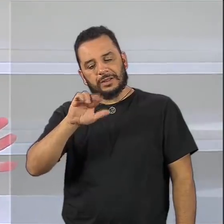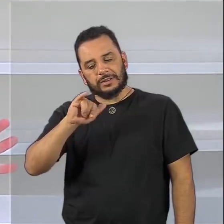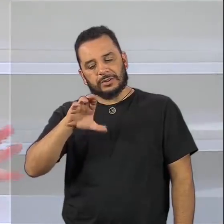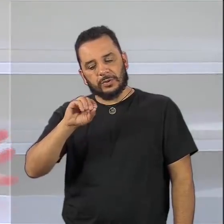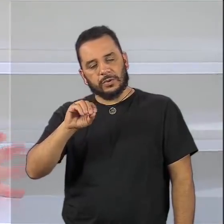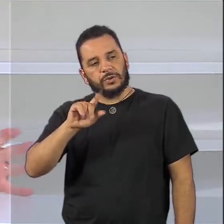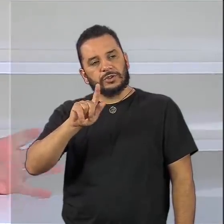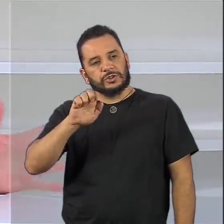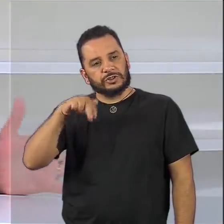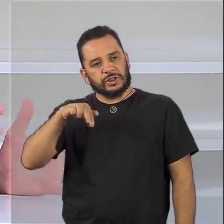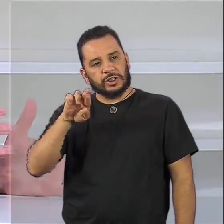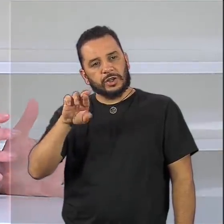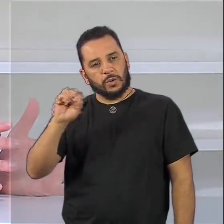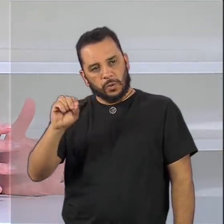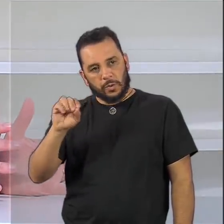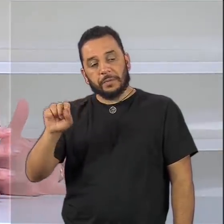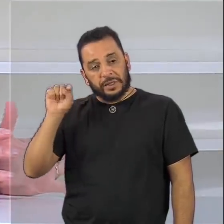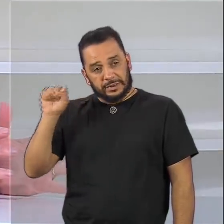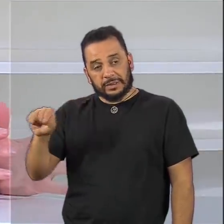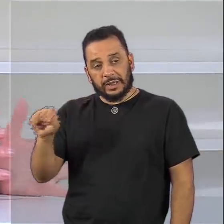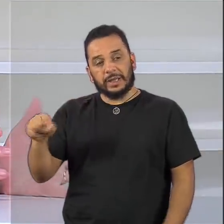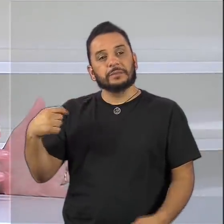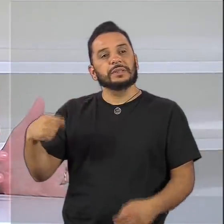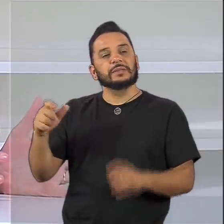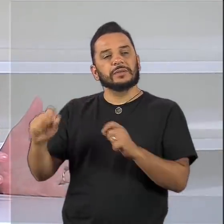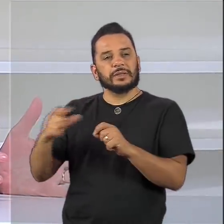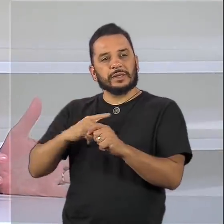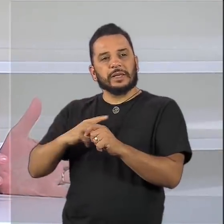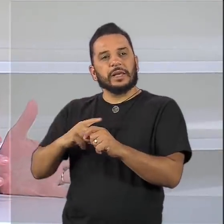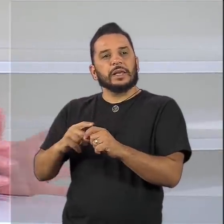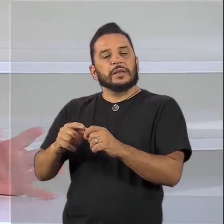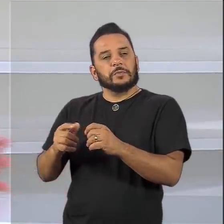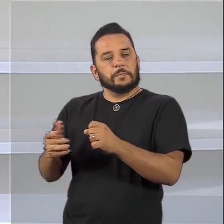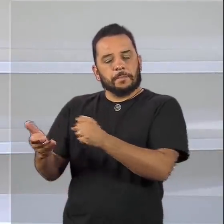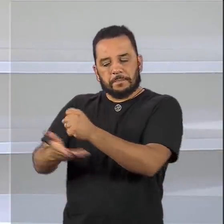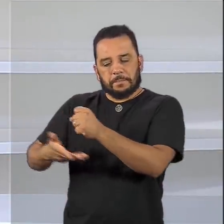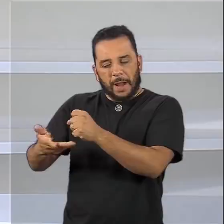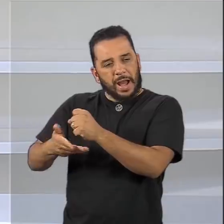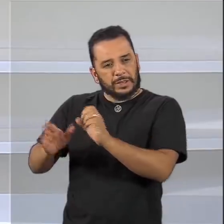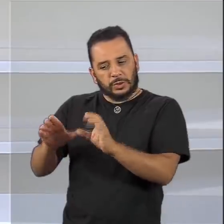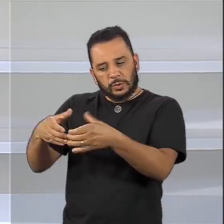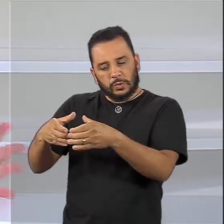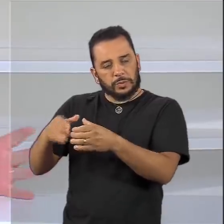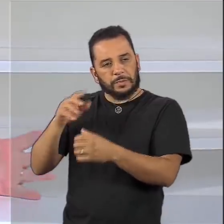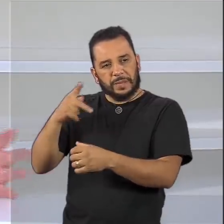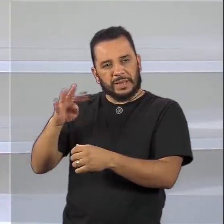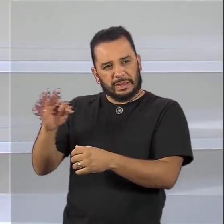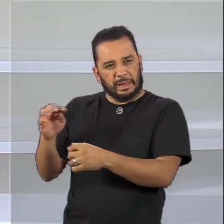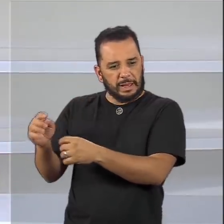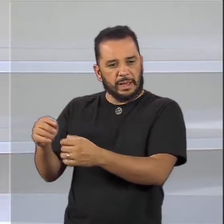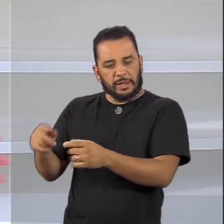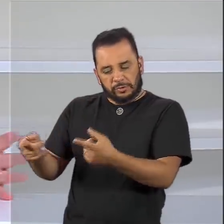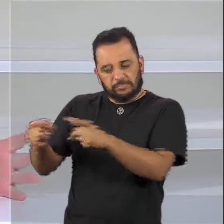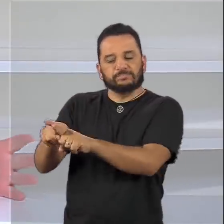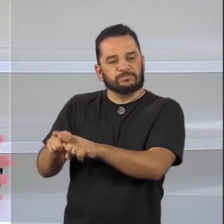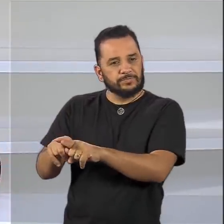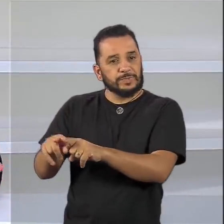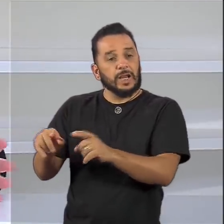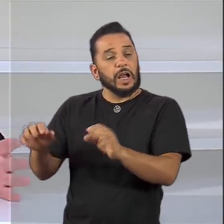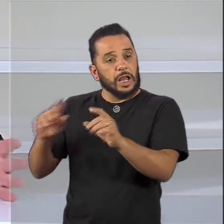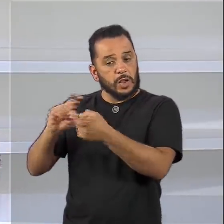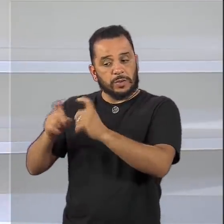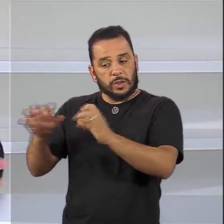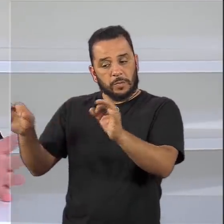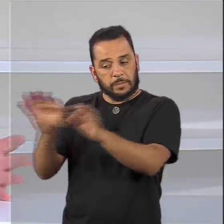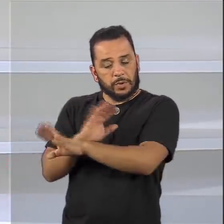que ele se consolidasse junto às famosas bases do PT. Bom, terminou a reunião, voltamos todos para o Brasil, alegres e felizes